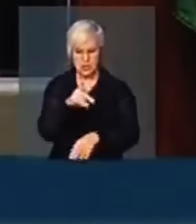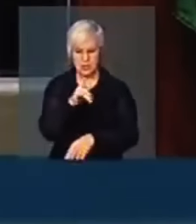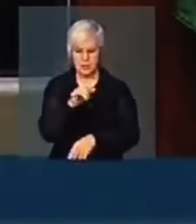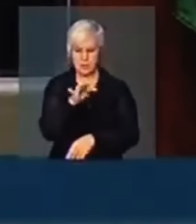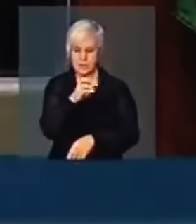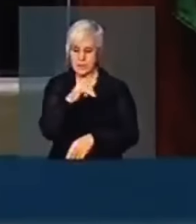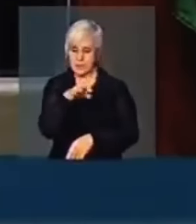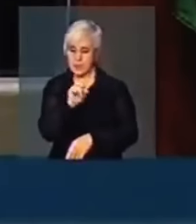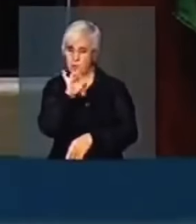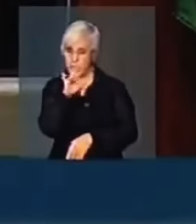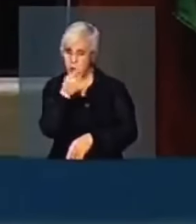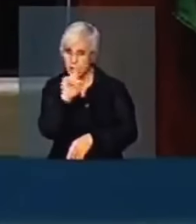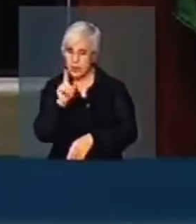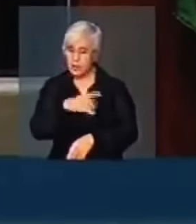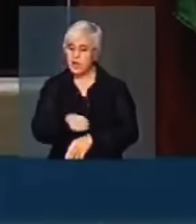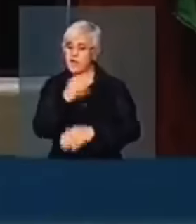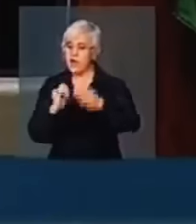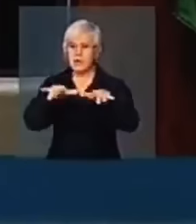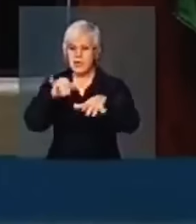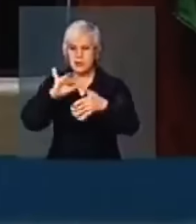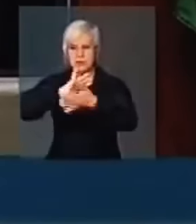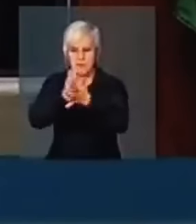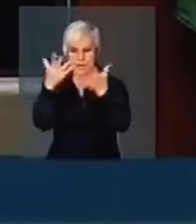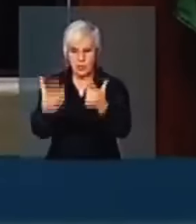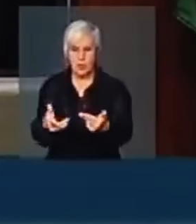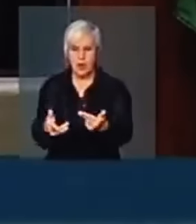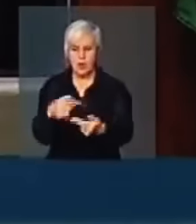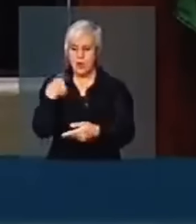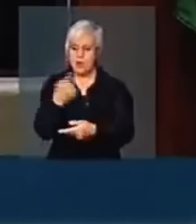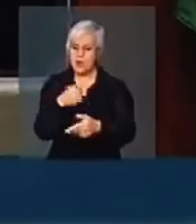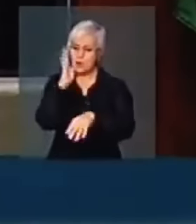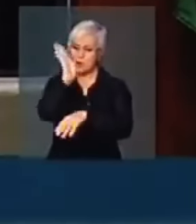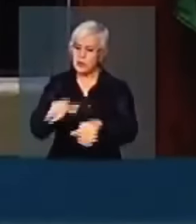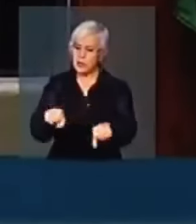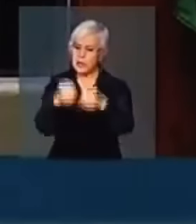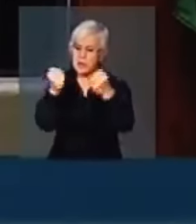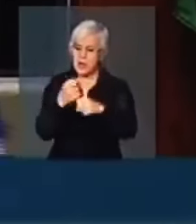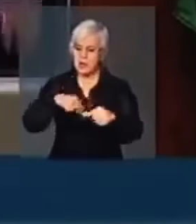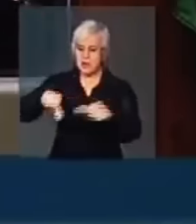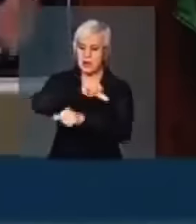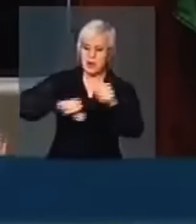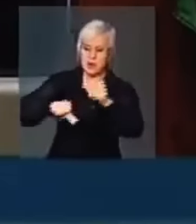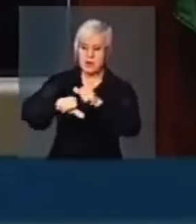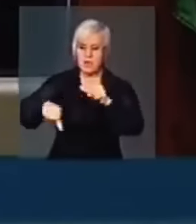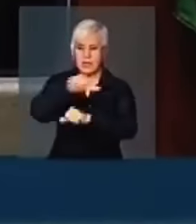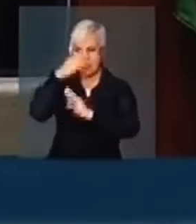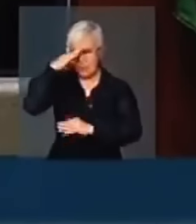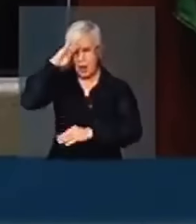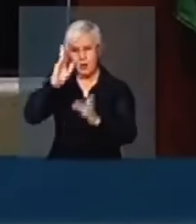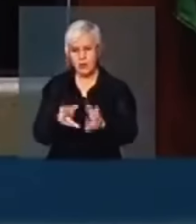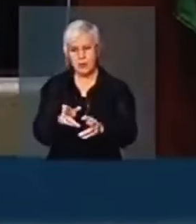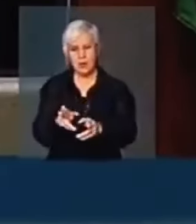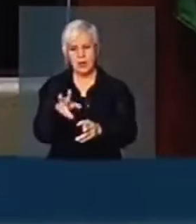não. As outras empresas vão sofrer isso lá fora. O Brasil está quebrado. Vamos partir para onde? Para a cubanização como uma forma de salvar o